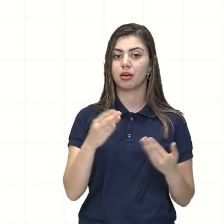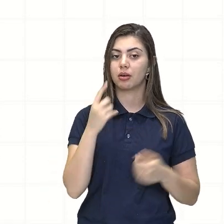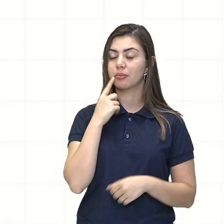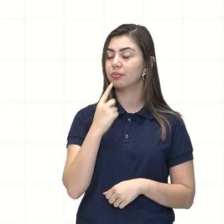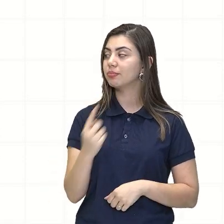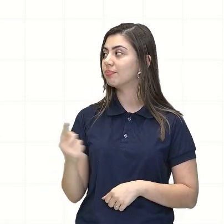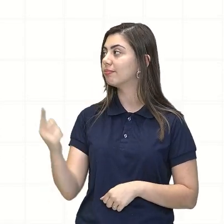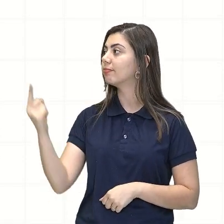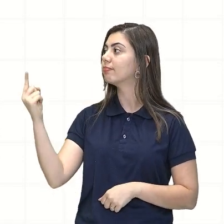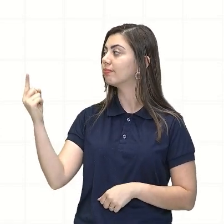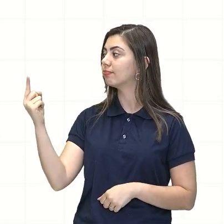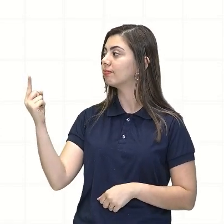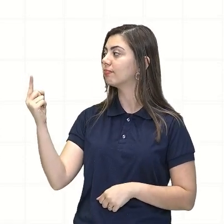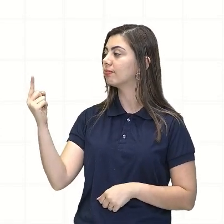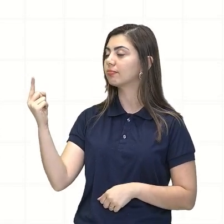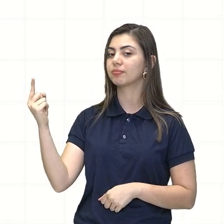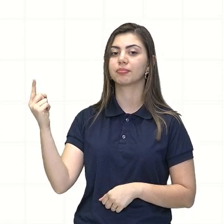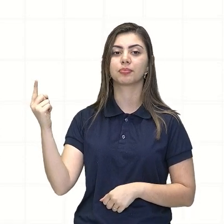ó.